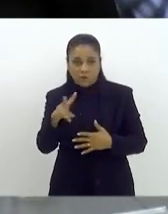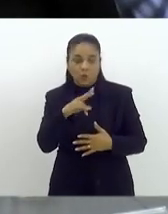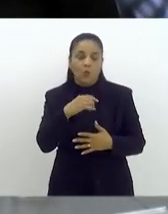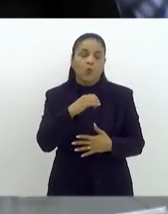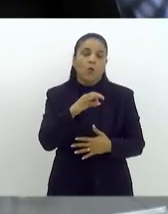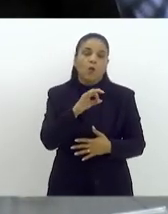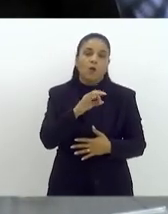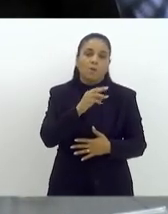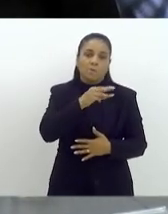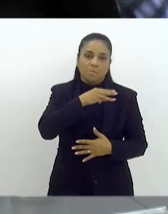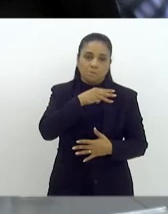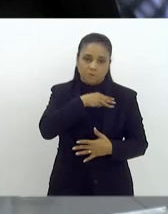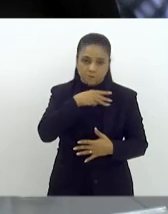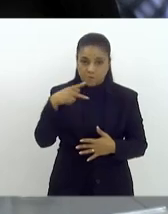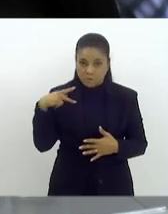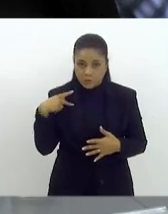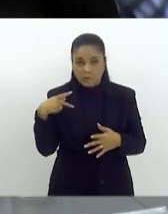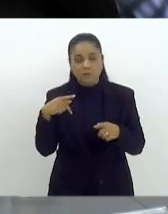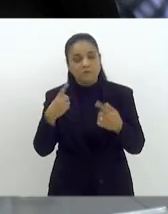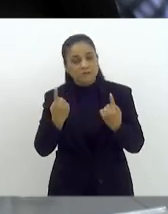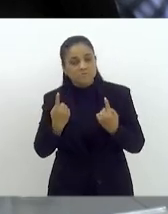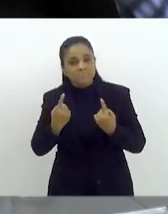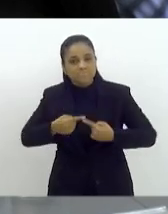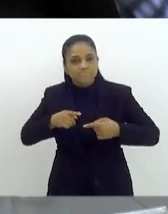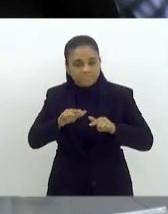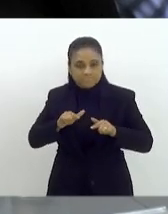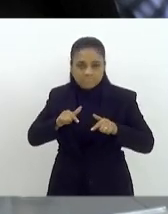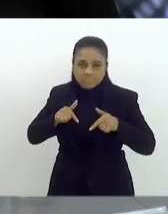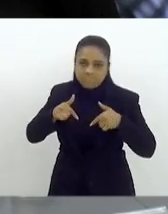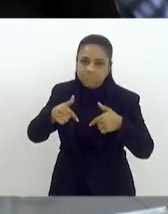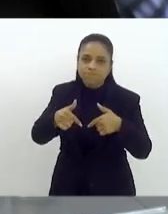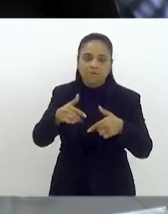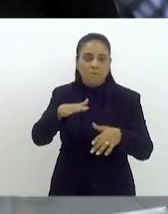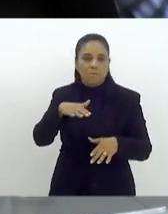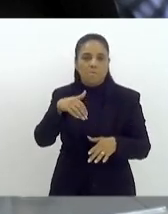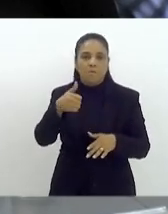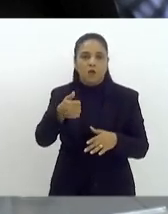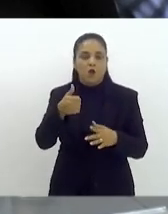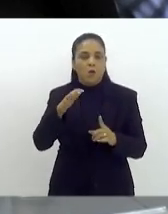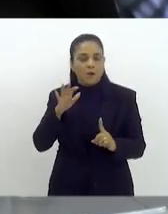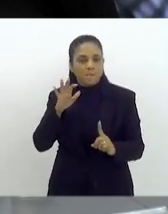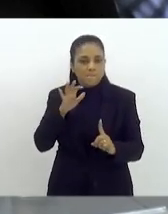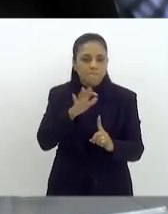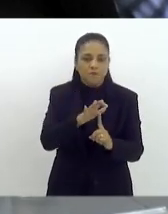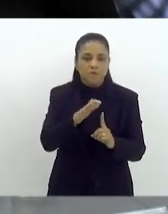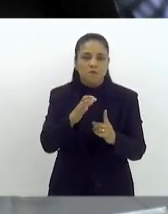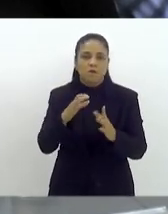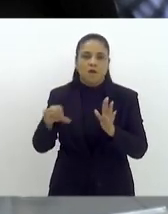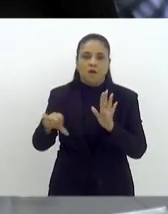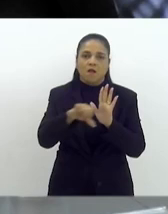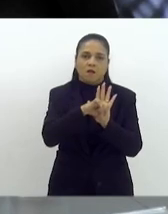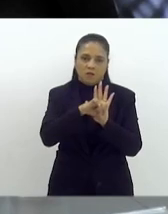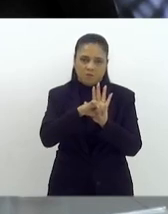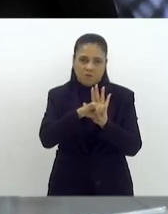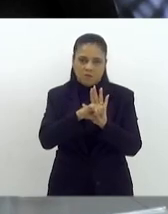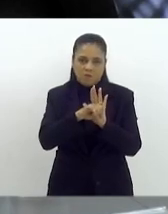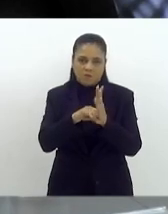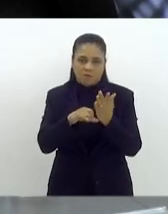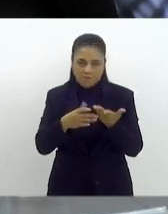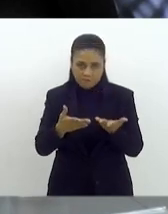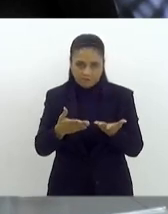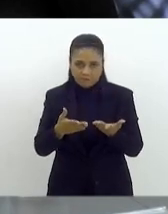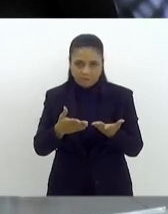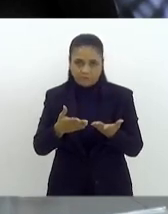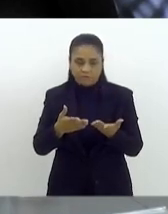enfrentar para conseguir promover o melhor enfrentamento na repressão dessa criminalidade e